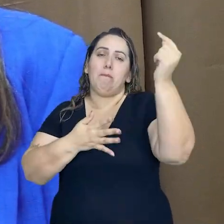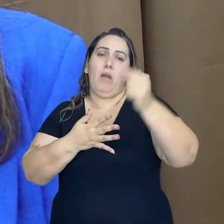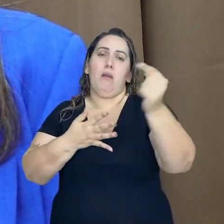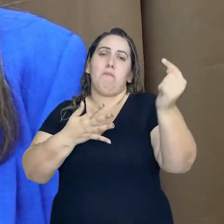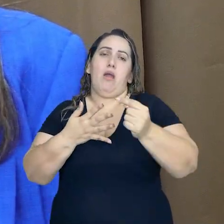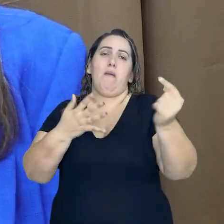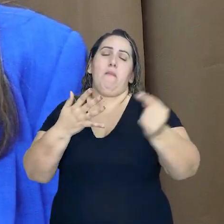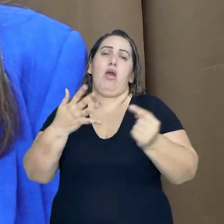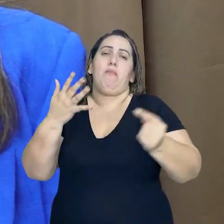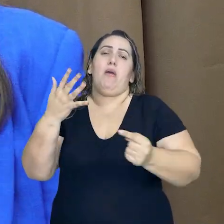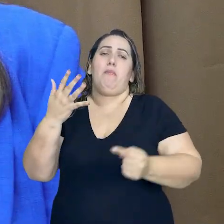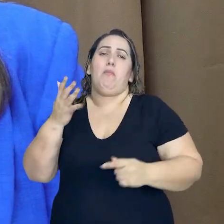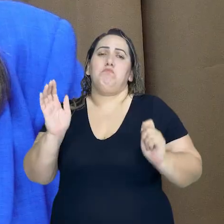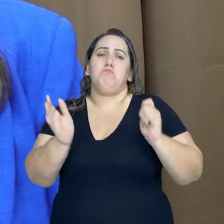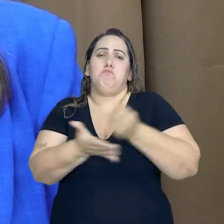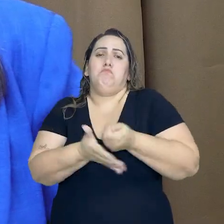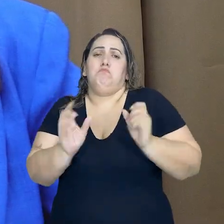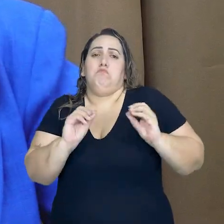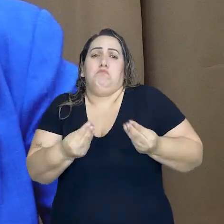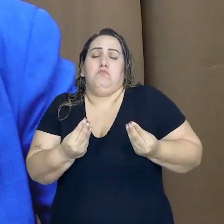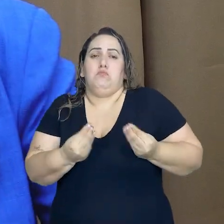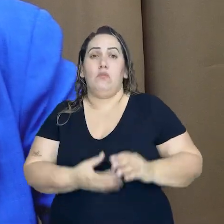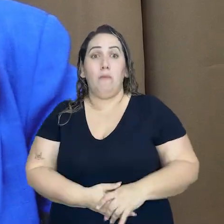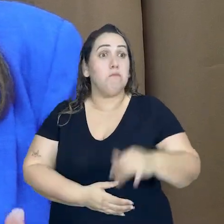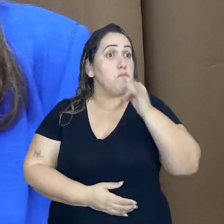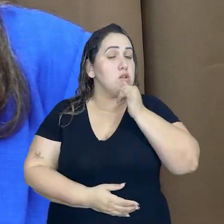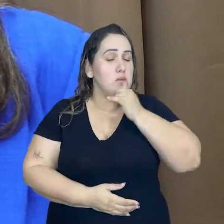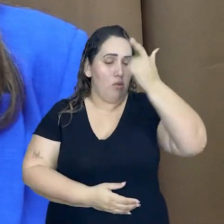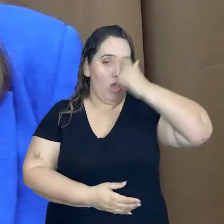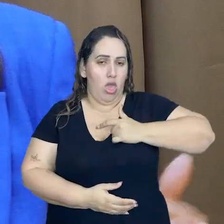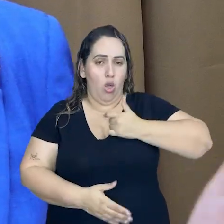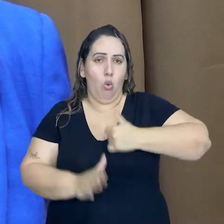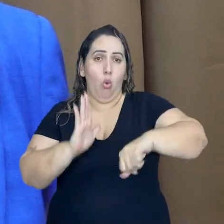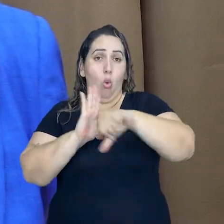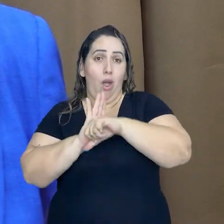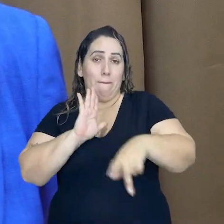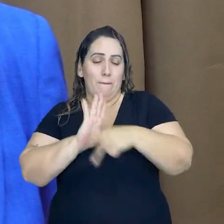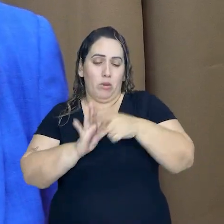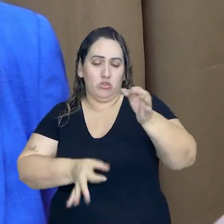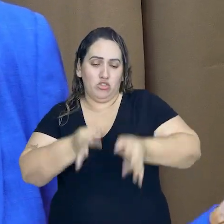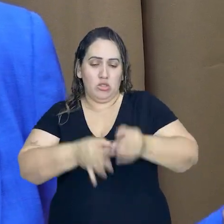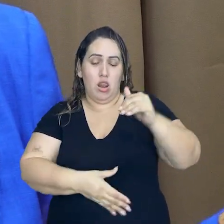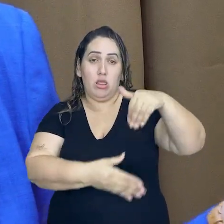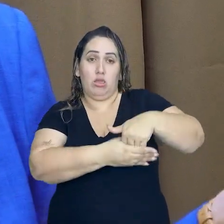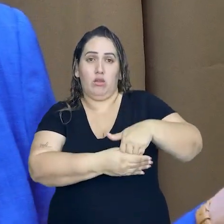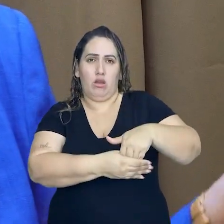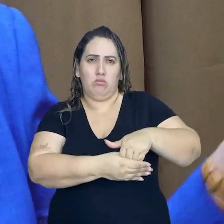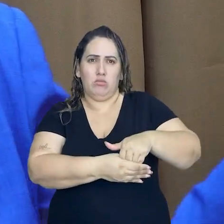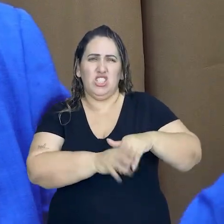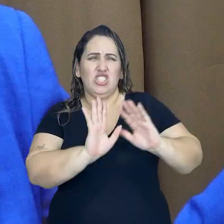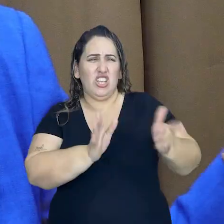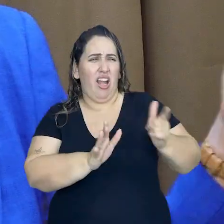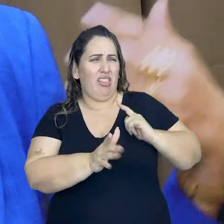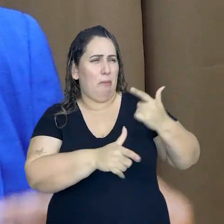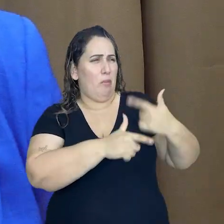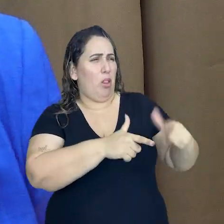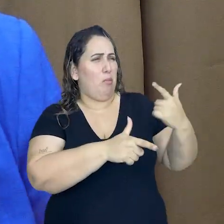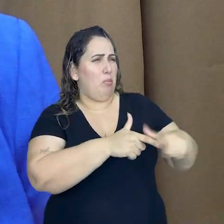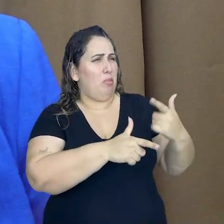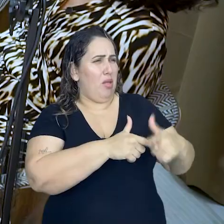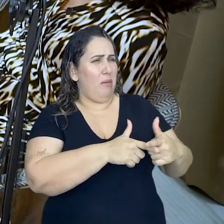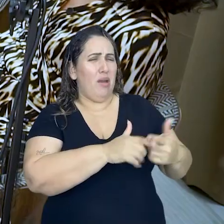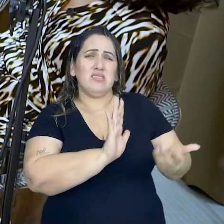Justiça Eleitoral, entendeu? Já está juntando, porque é assim, se você realmente, diga aí, Alex,